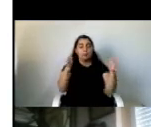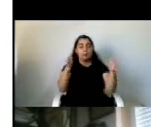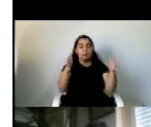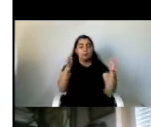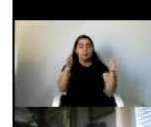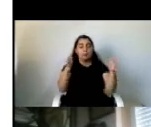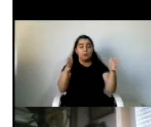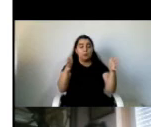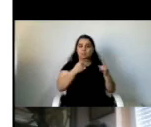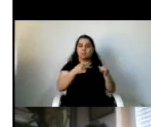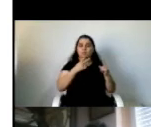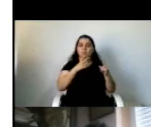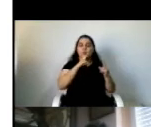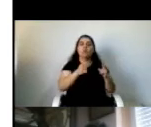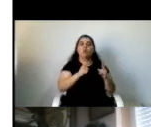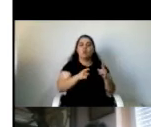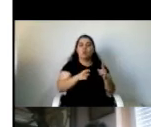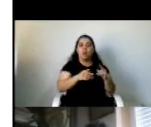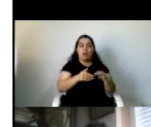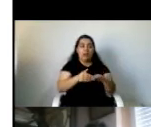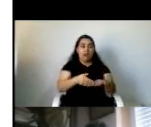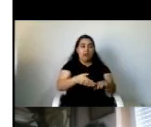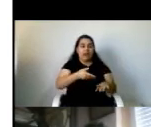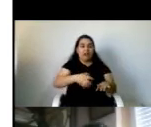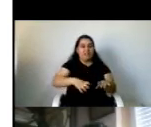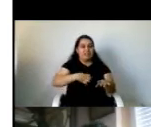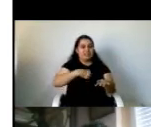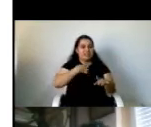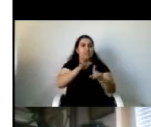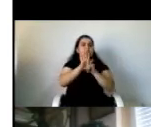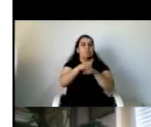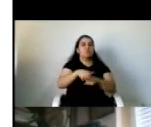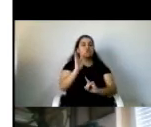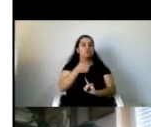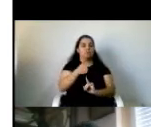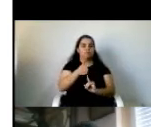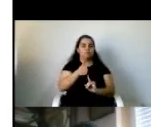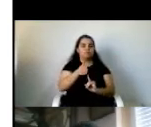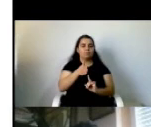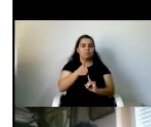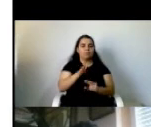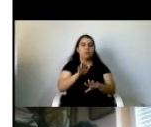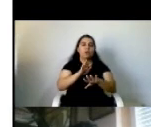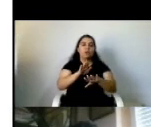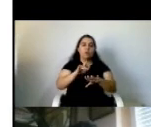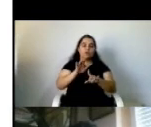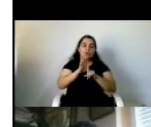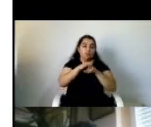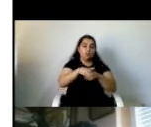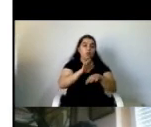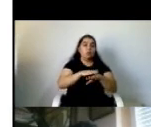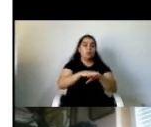questionário já se sentiram discriminadas e que essa discriminação foi resultado da sua deficiência